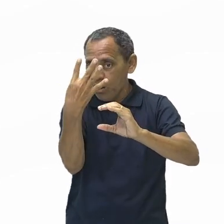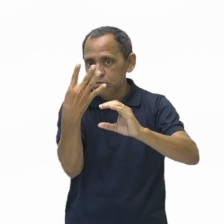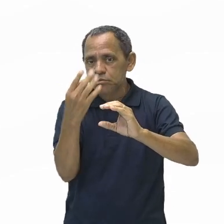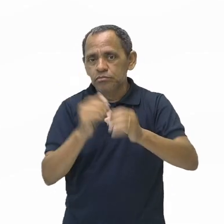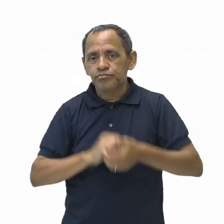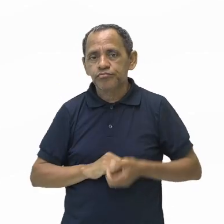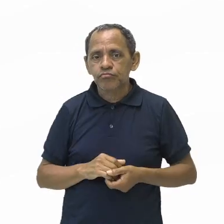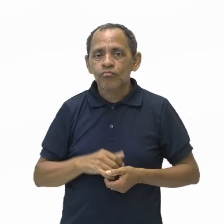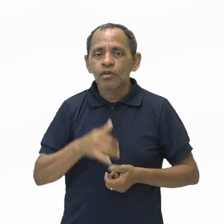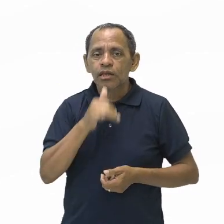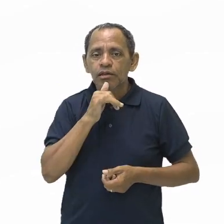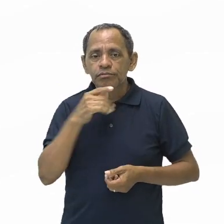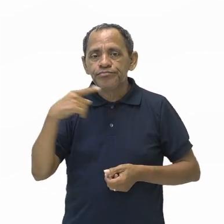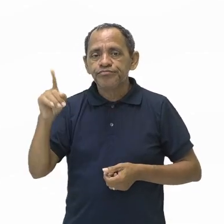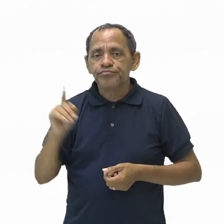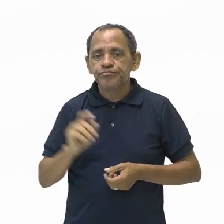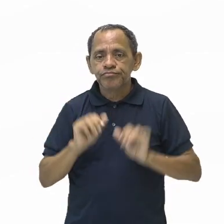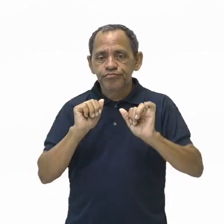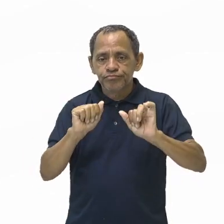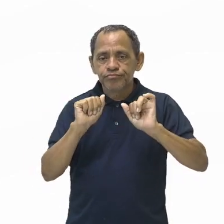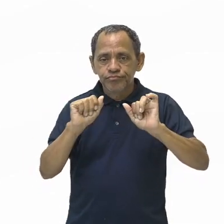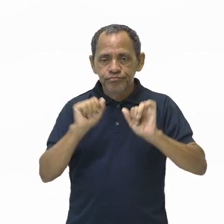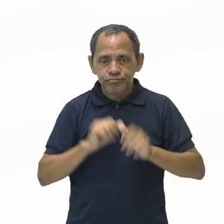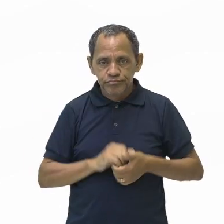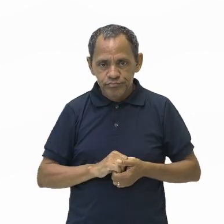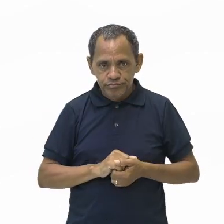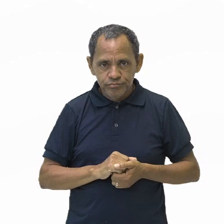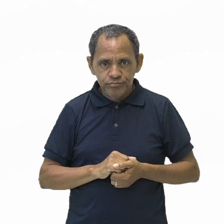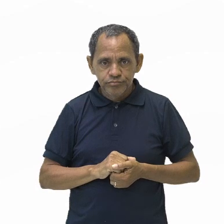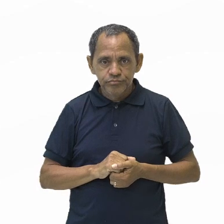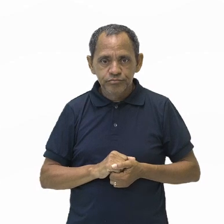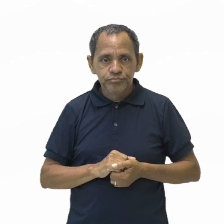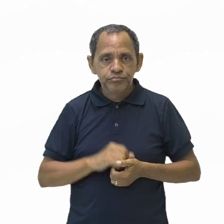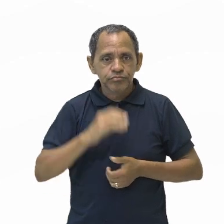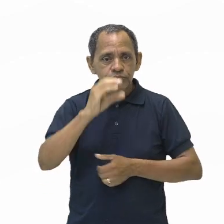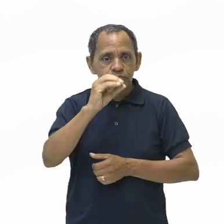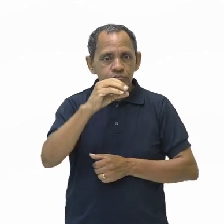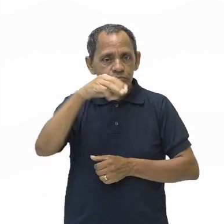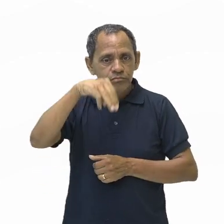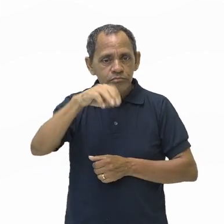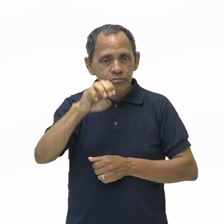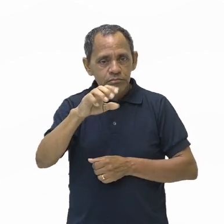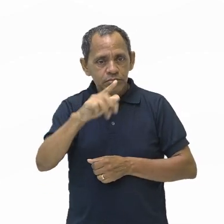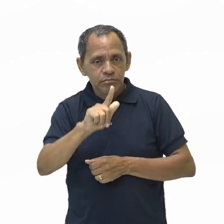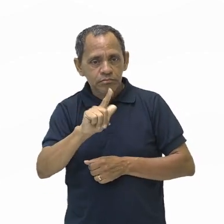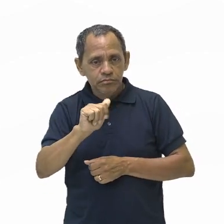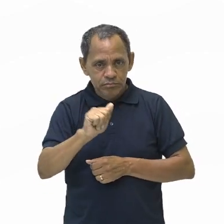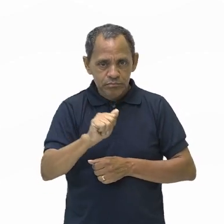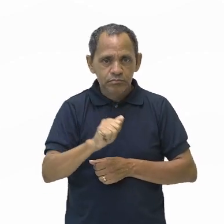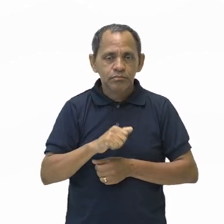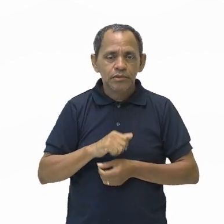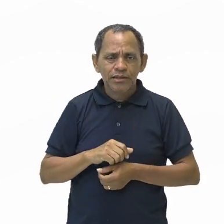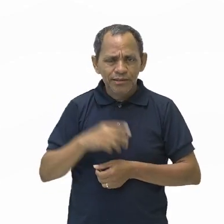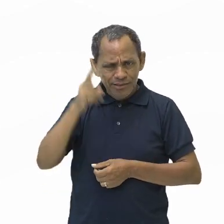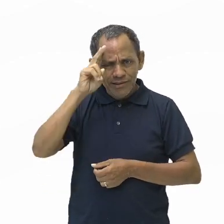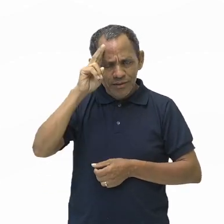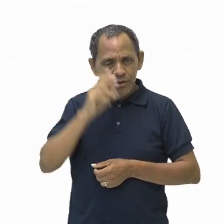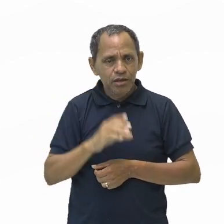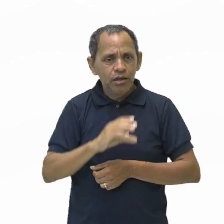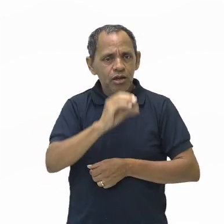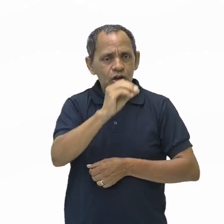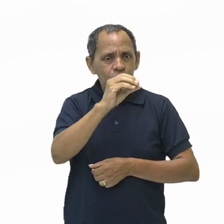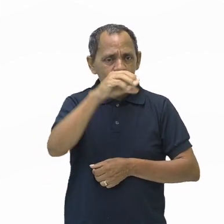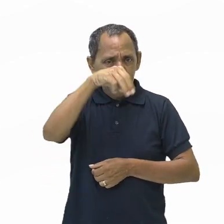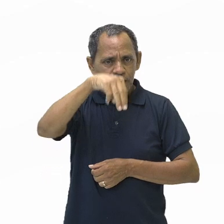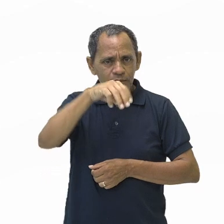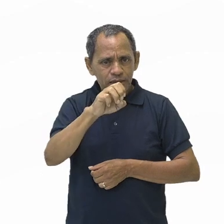Outro exemplo que eu posso dar é o ômega, tá? Sabe aquele ômega 3, ômega 2,